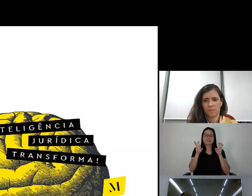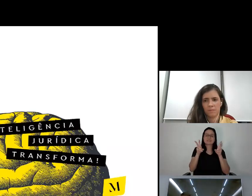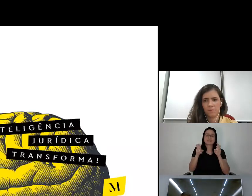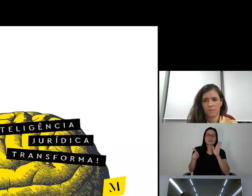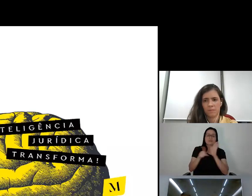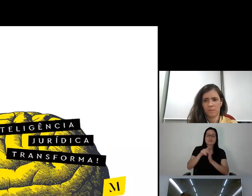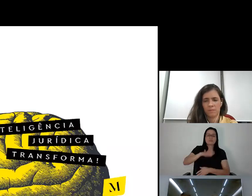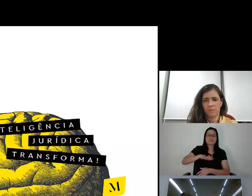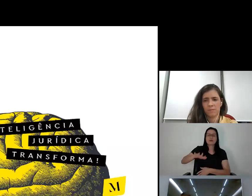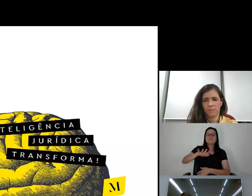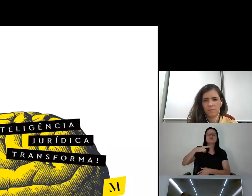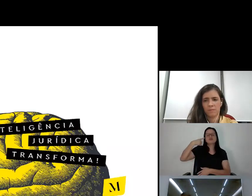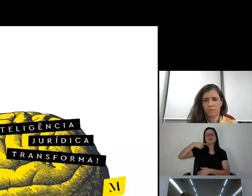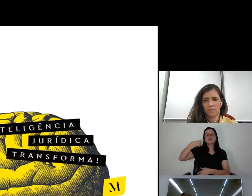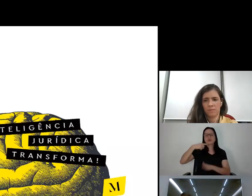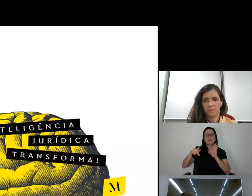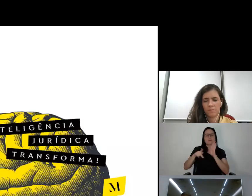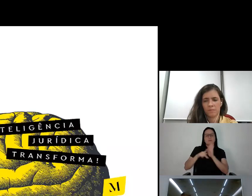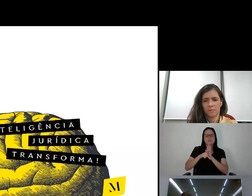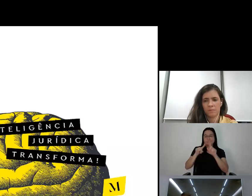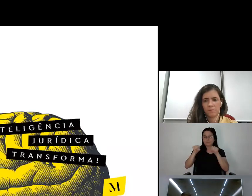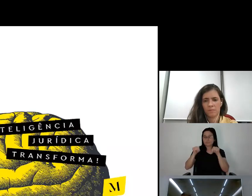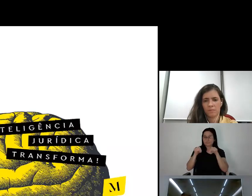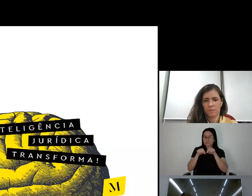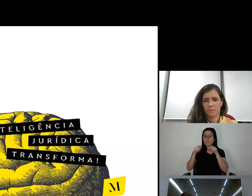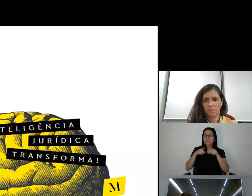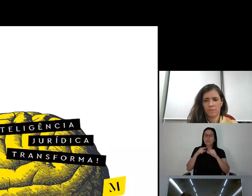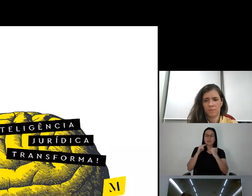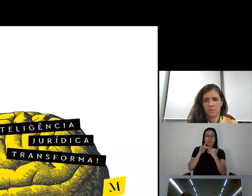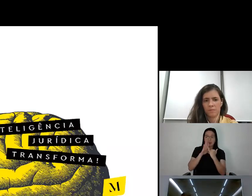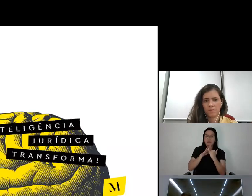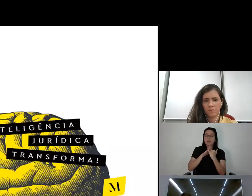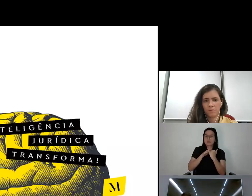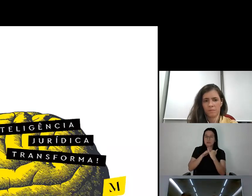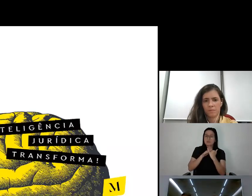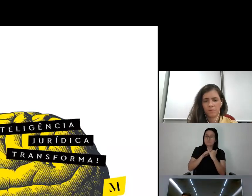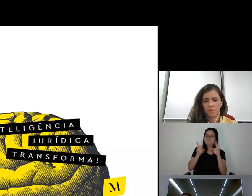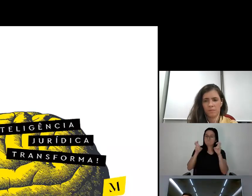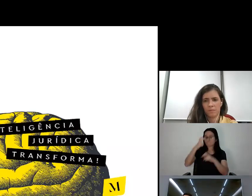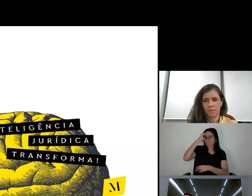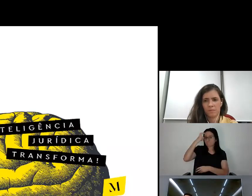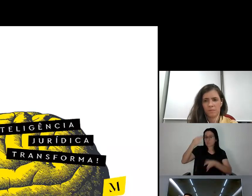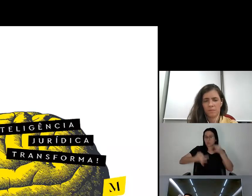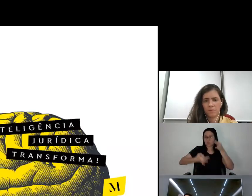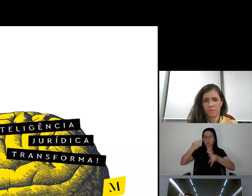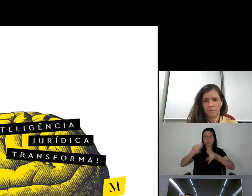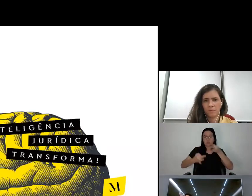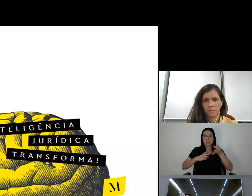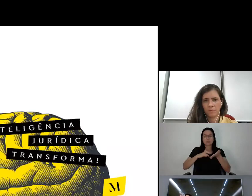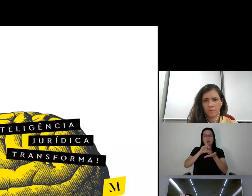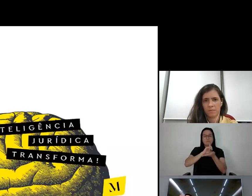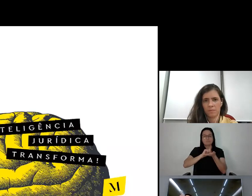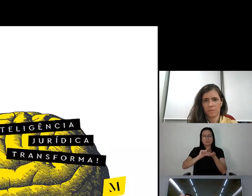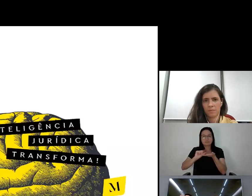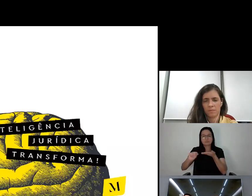do direito mesmo, o escritório também tem um canal chamado Inteligência Jurídica, em que vários artigos são publicados